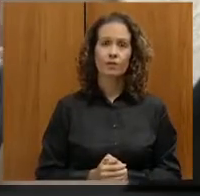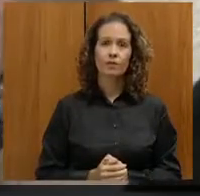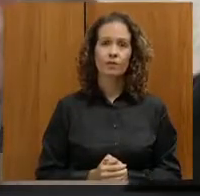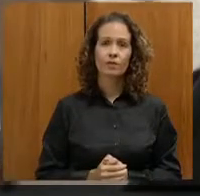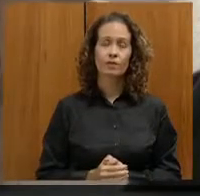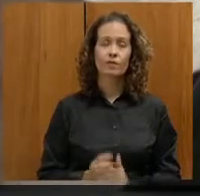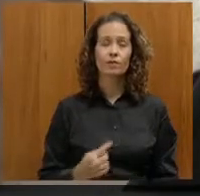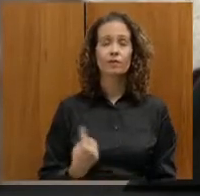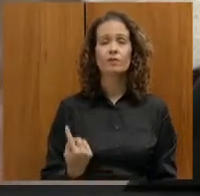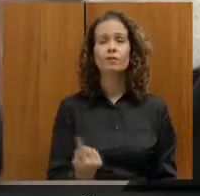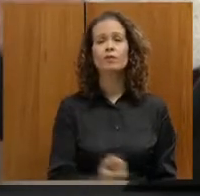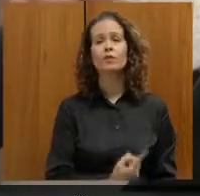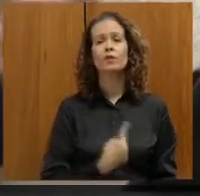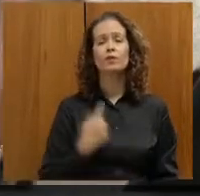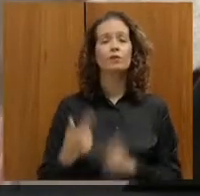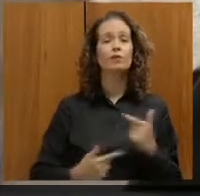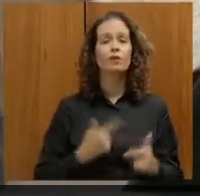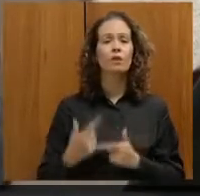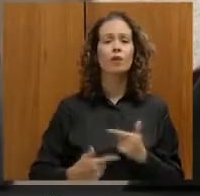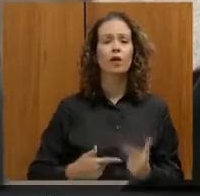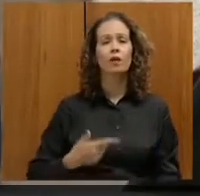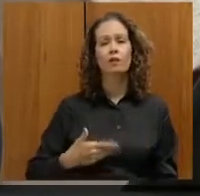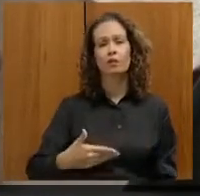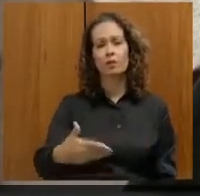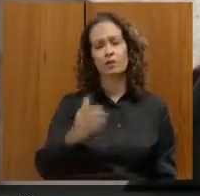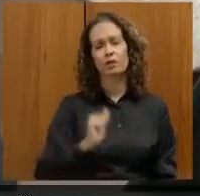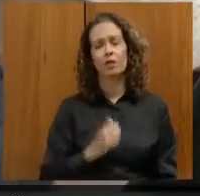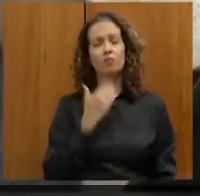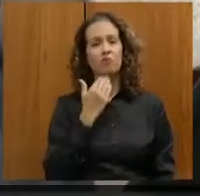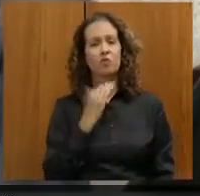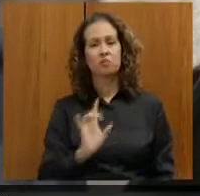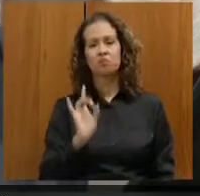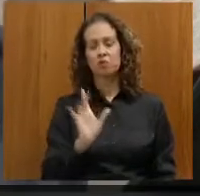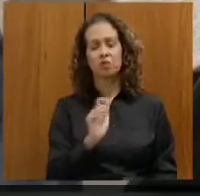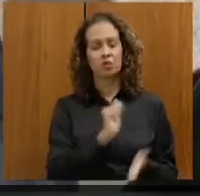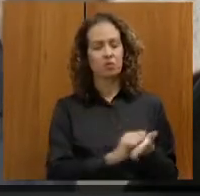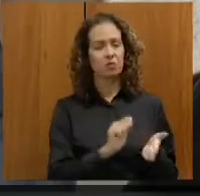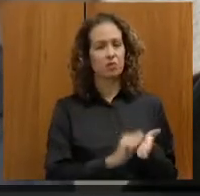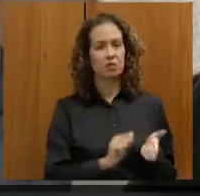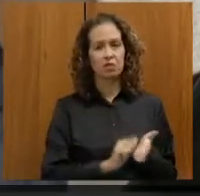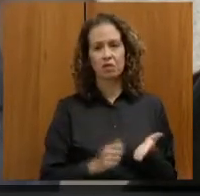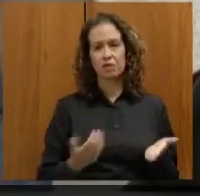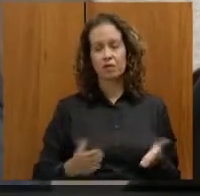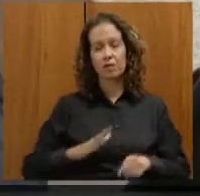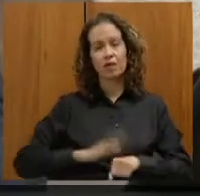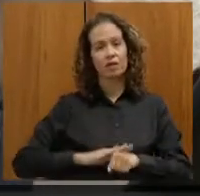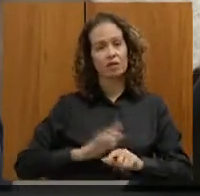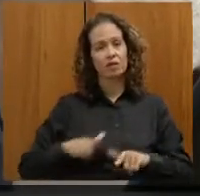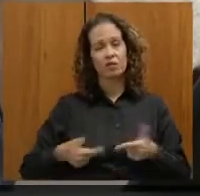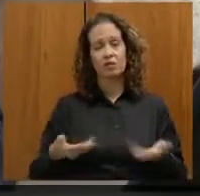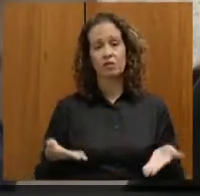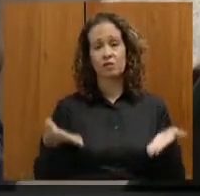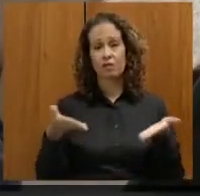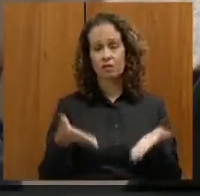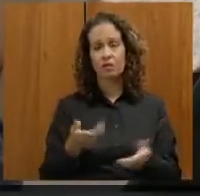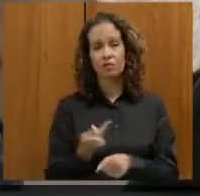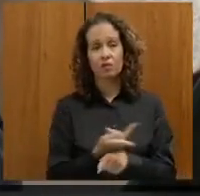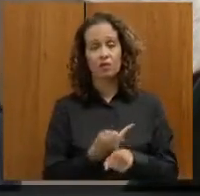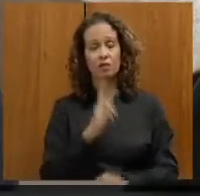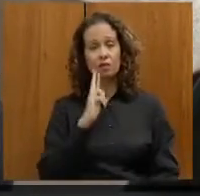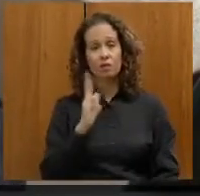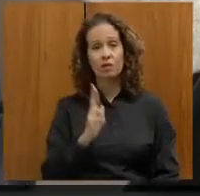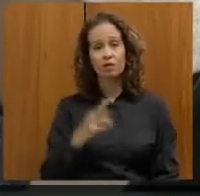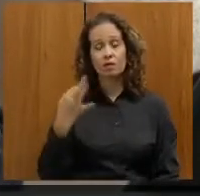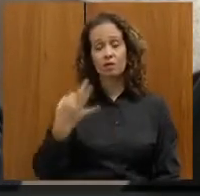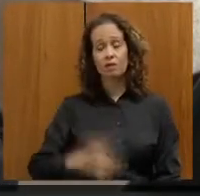proceder que daqui para frente só escrever não adianta é proceder dessa maneira para buscar o caminho certo para o povo de Minas